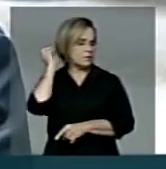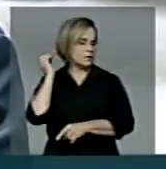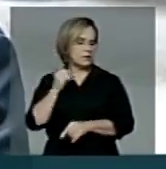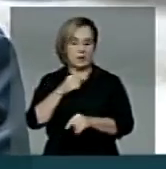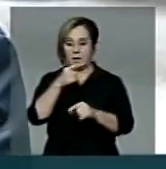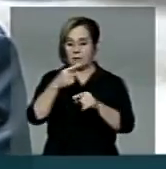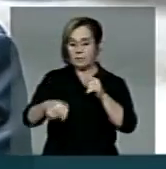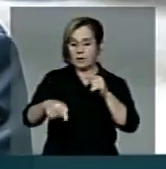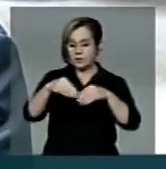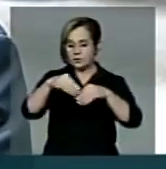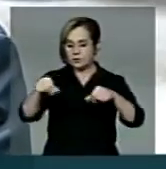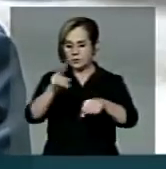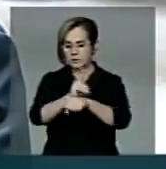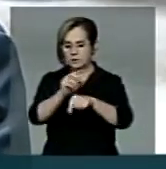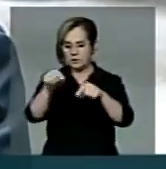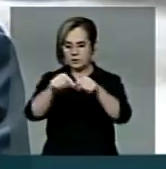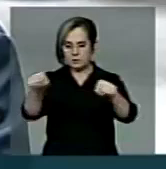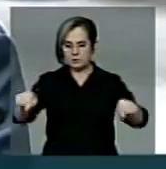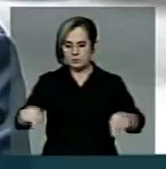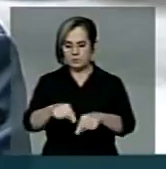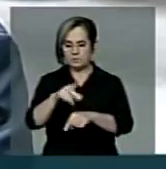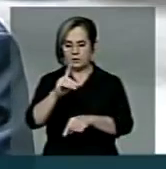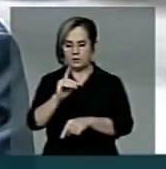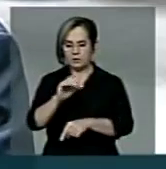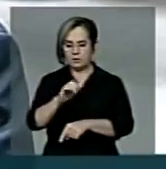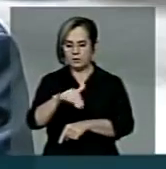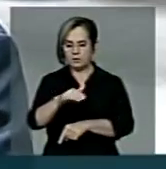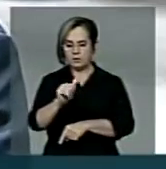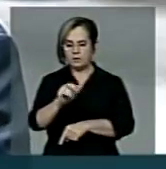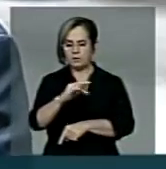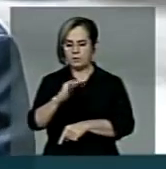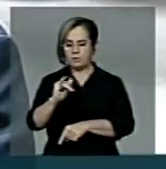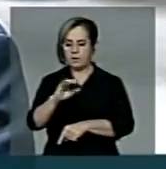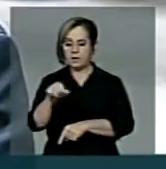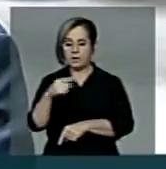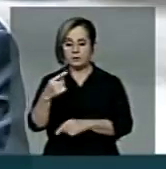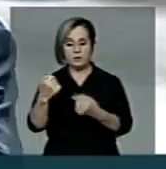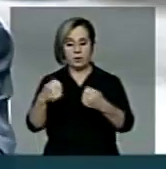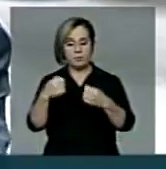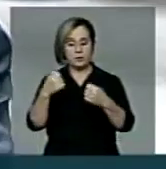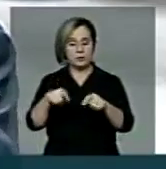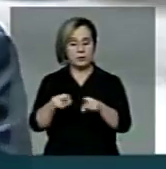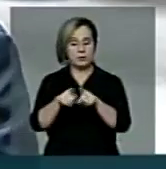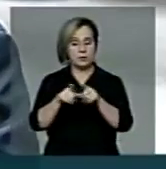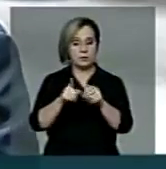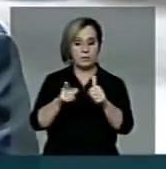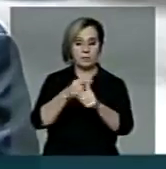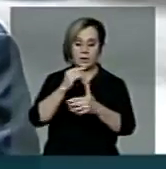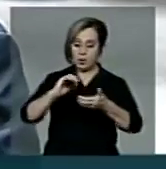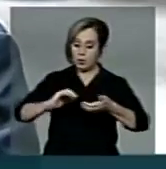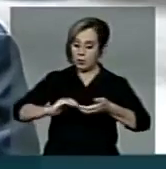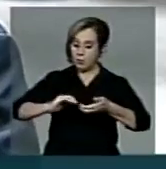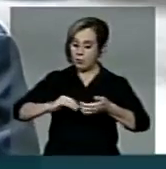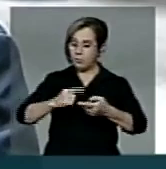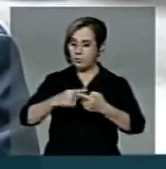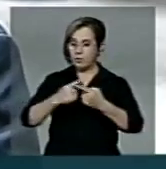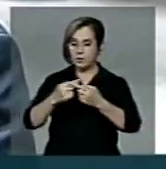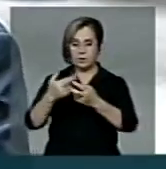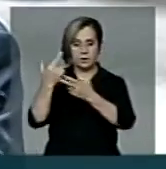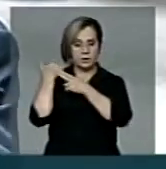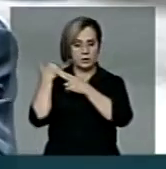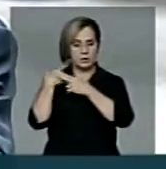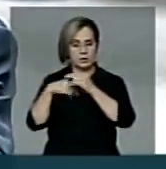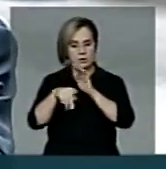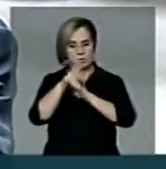da demarcação, porque ela teria que passar pelo Congresso Nacional, quando essa é da competência do Poder